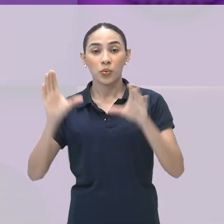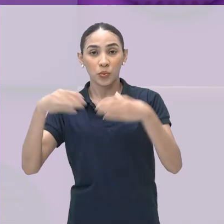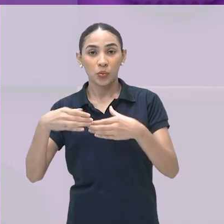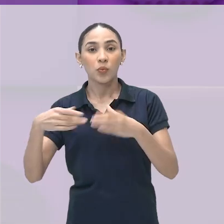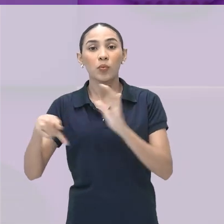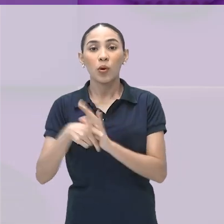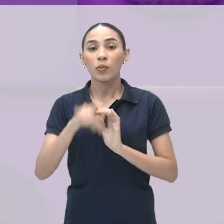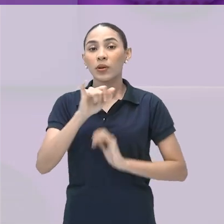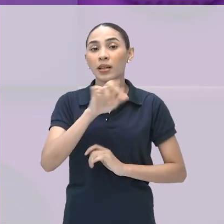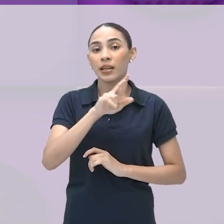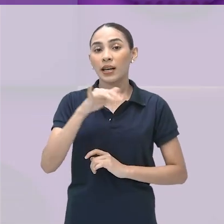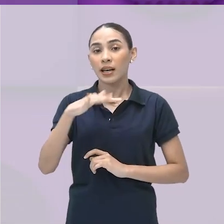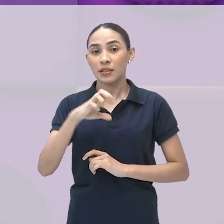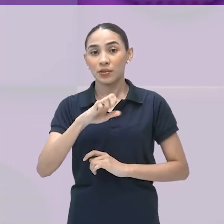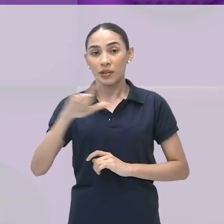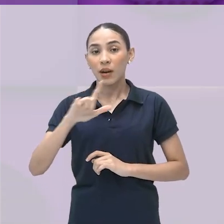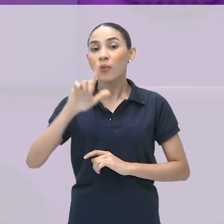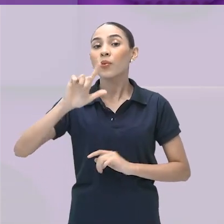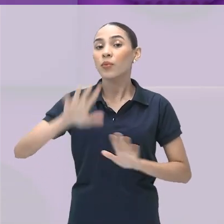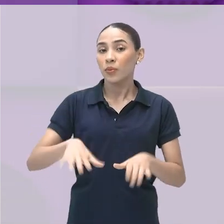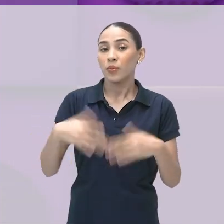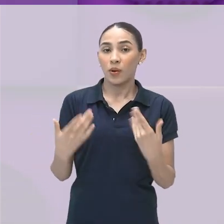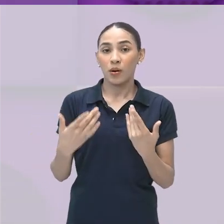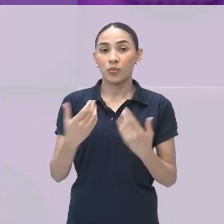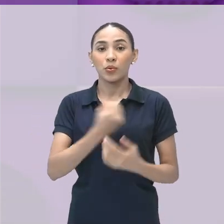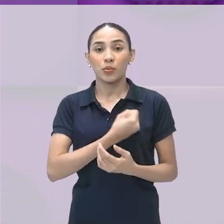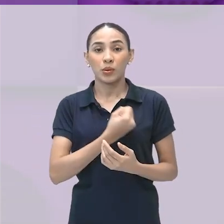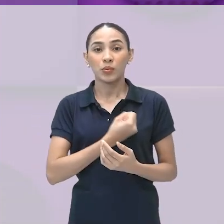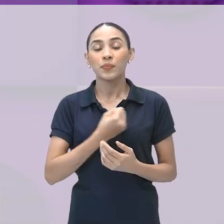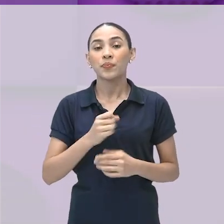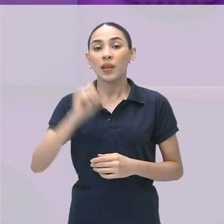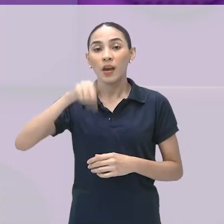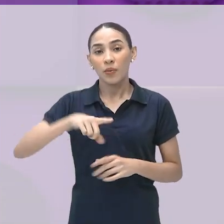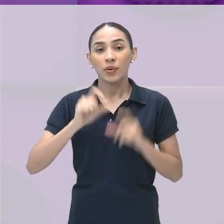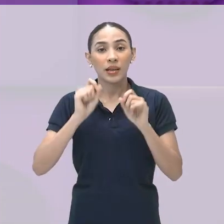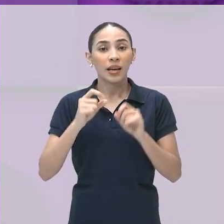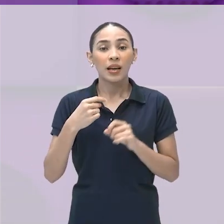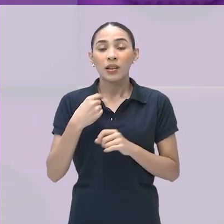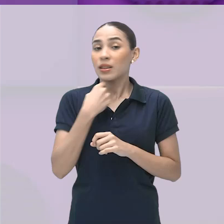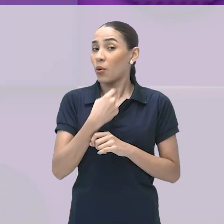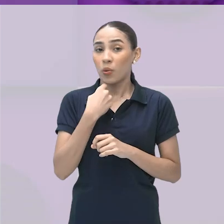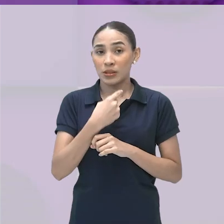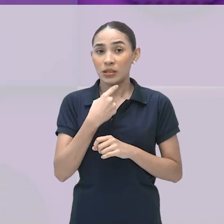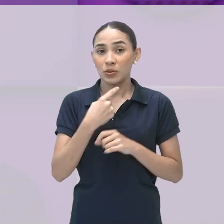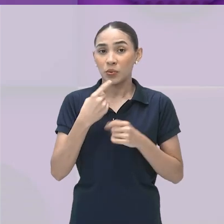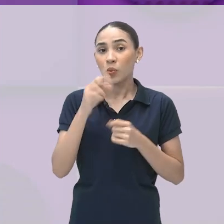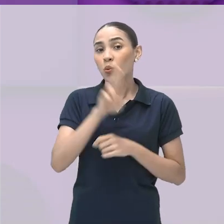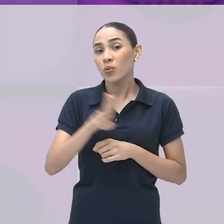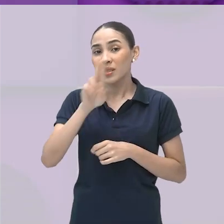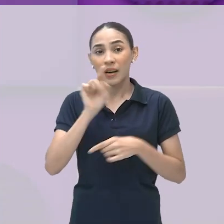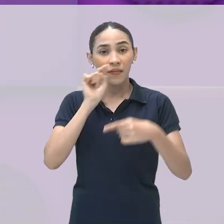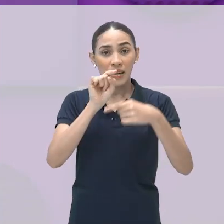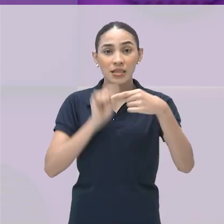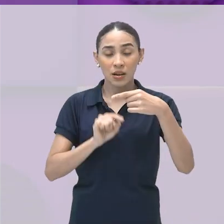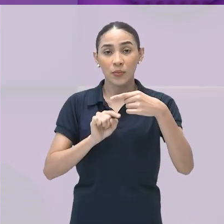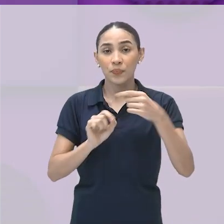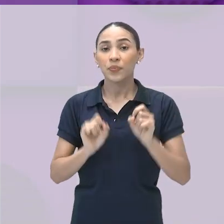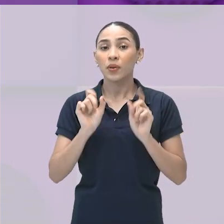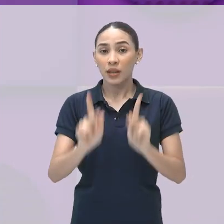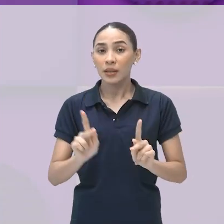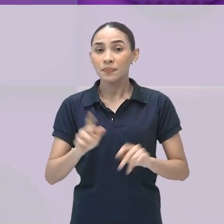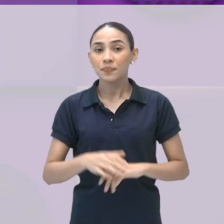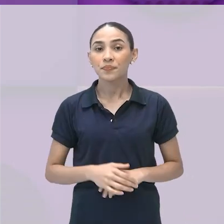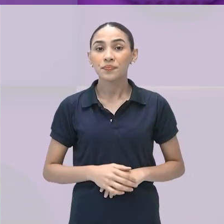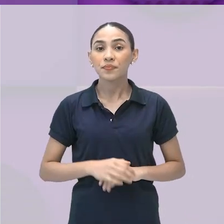números irracionais. Quem são os números irracionais? São números que eu não consigo escrever na forma de fração, ok?